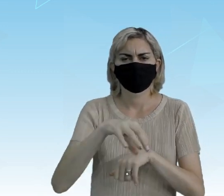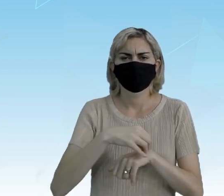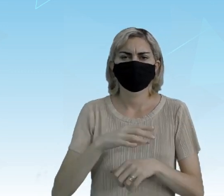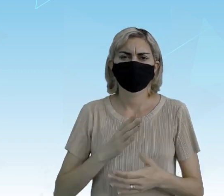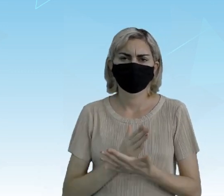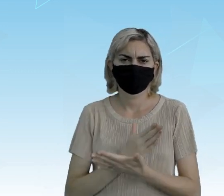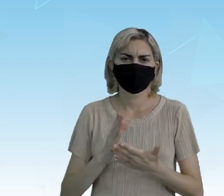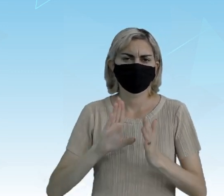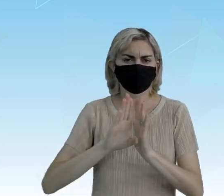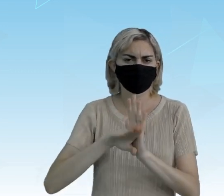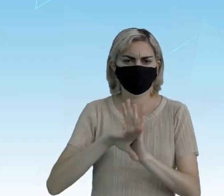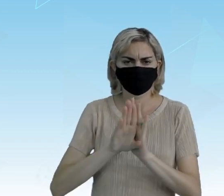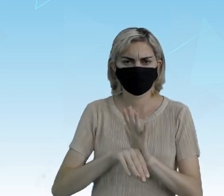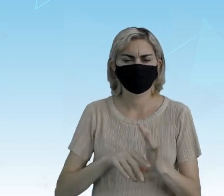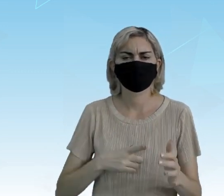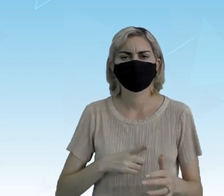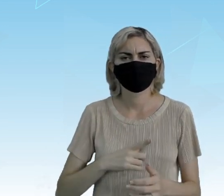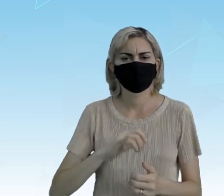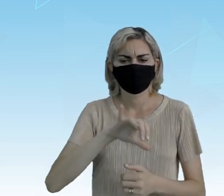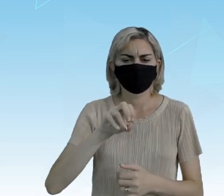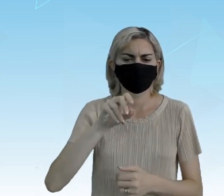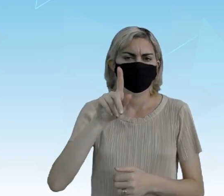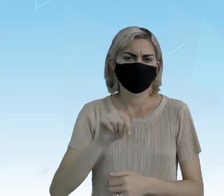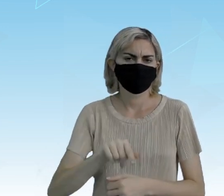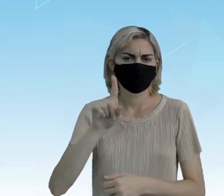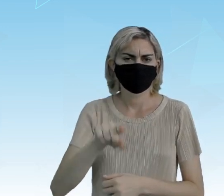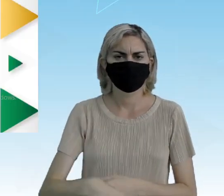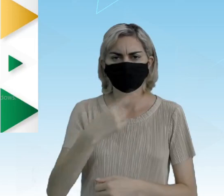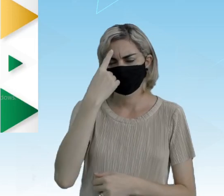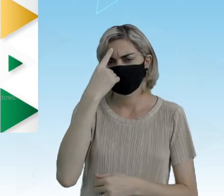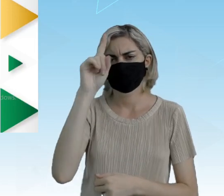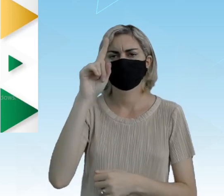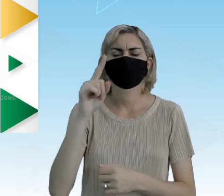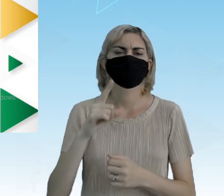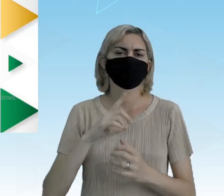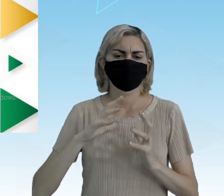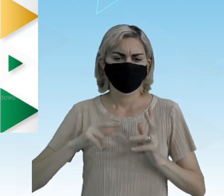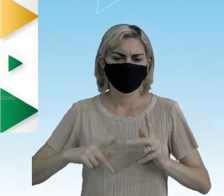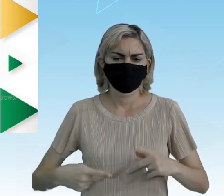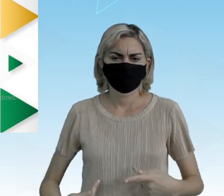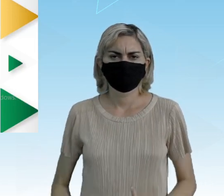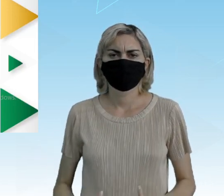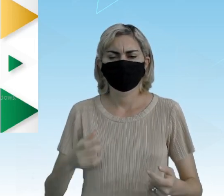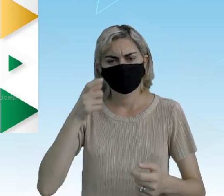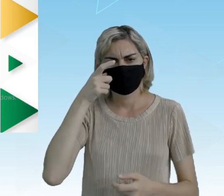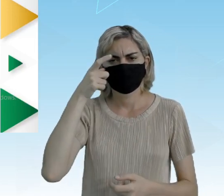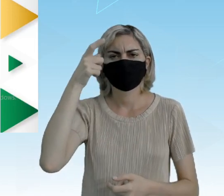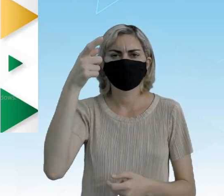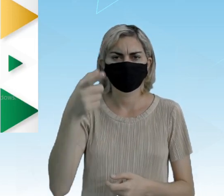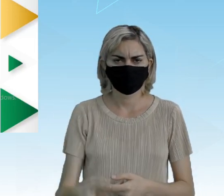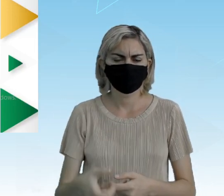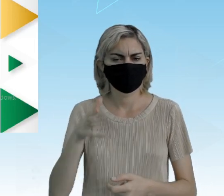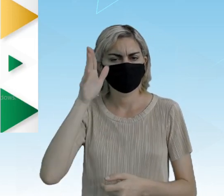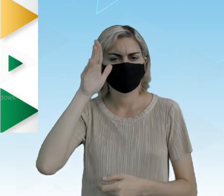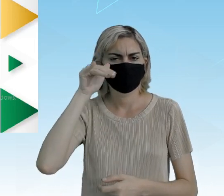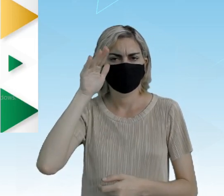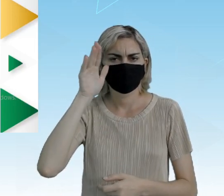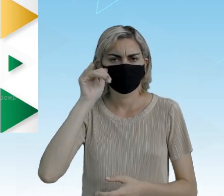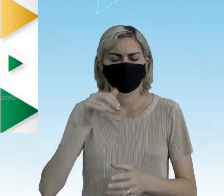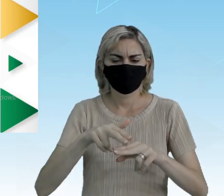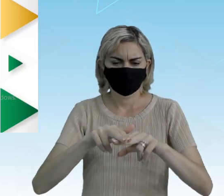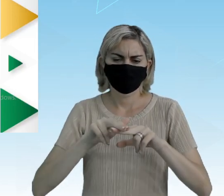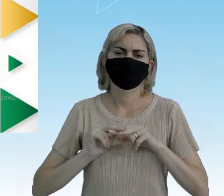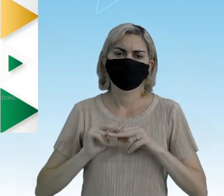para vocês. Tá? O jogo é uma invenção humana, um ato em que sua intencionalidade e curiosidade resultam